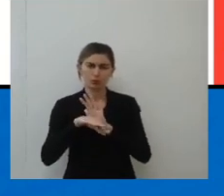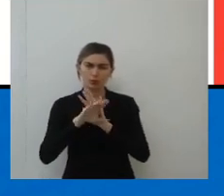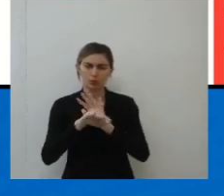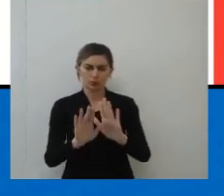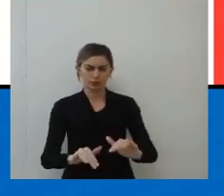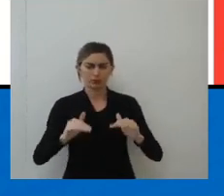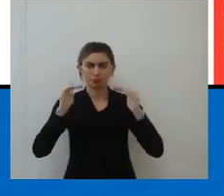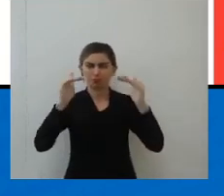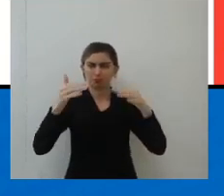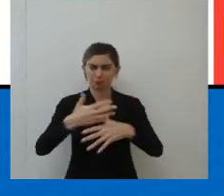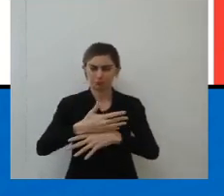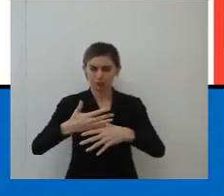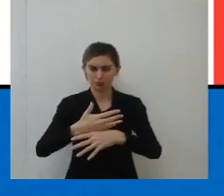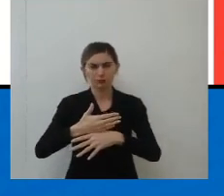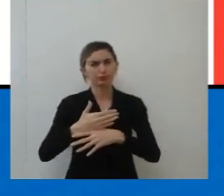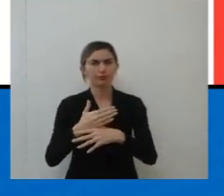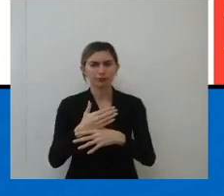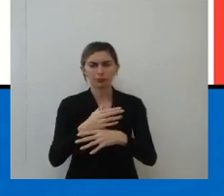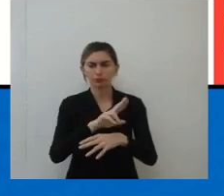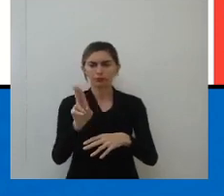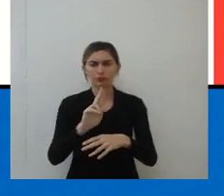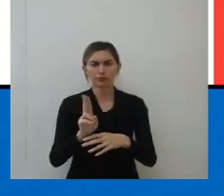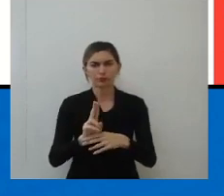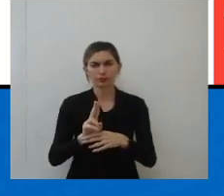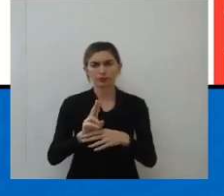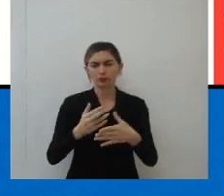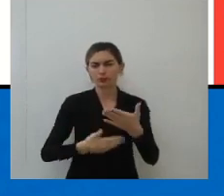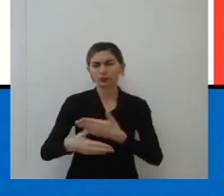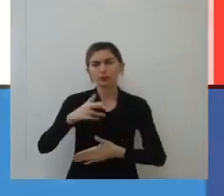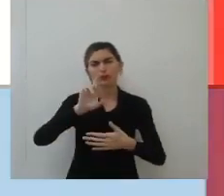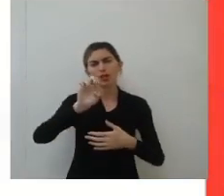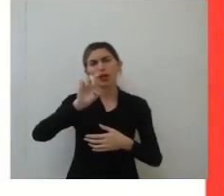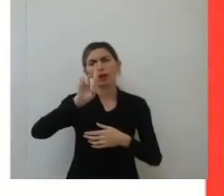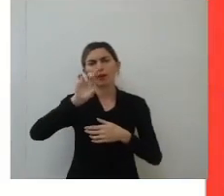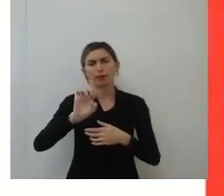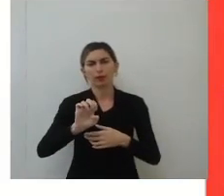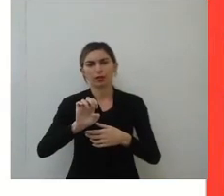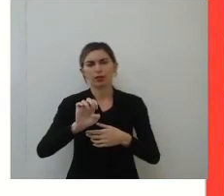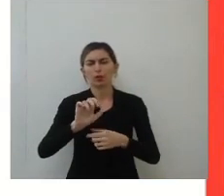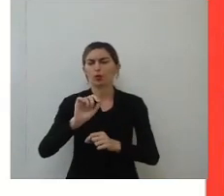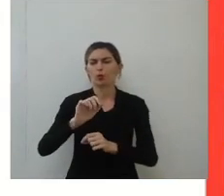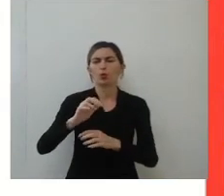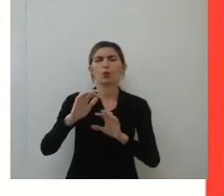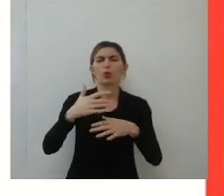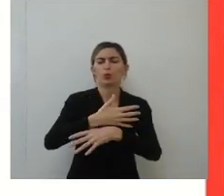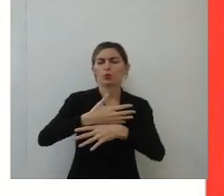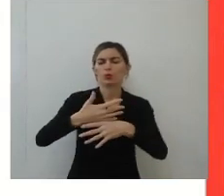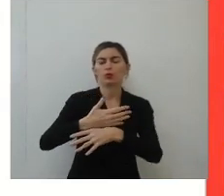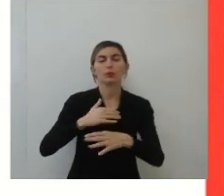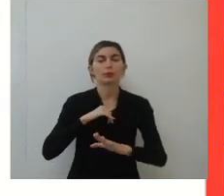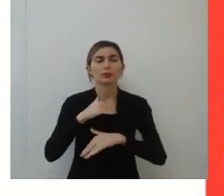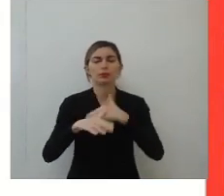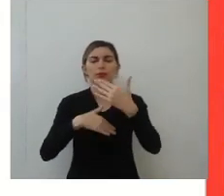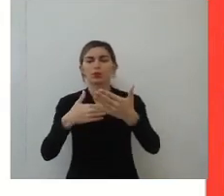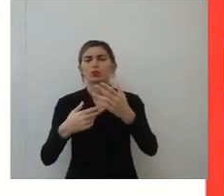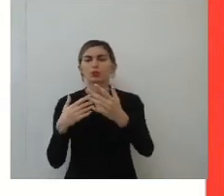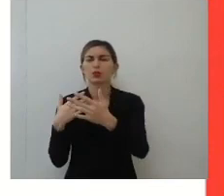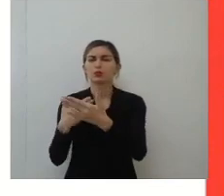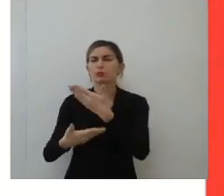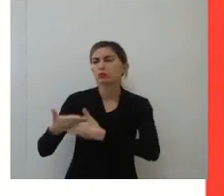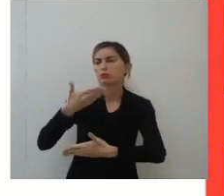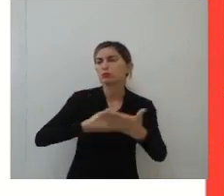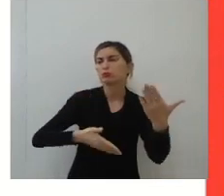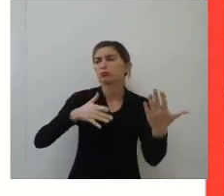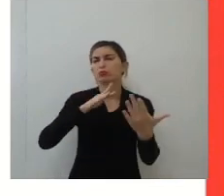hierarquia urbana, a gente vai ter aí a formação da chamada rede urbana. O que é essa rede urbana? É um processo de articulação das